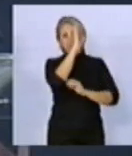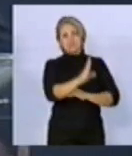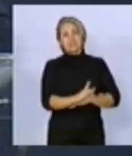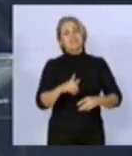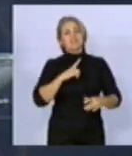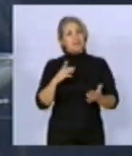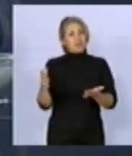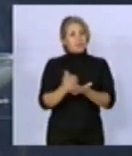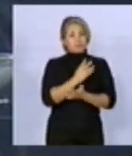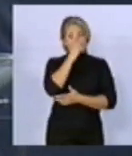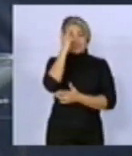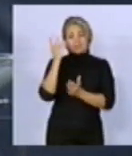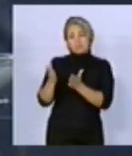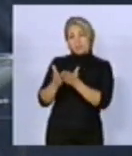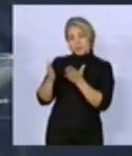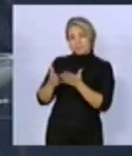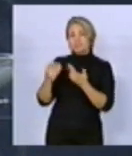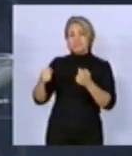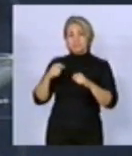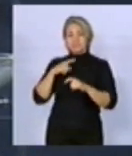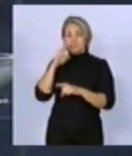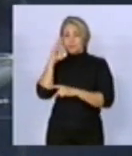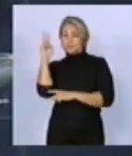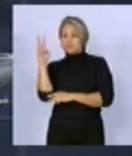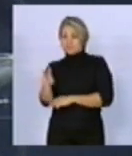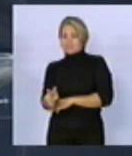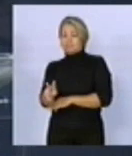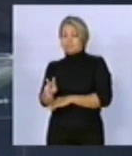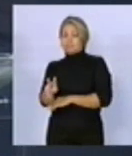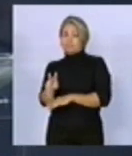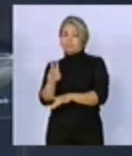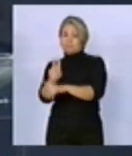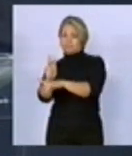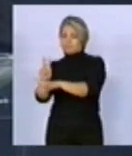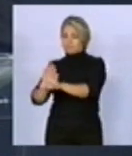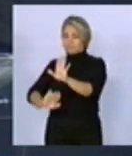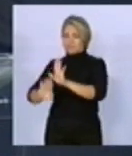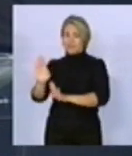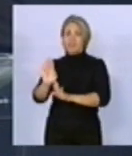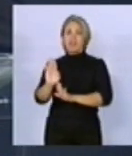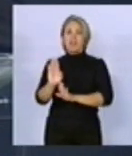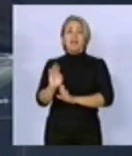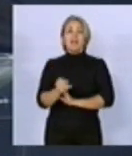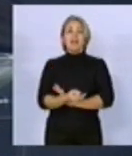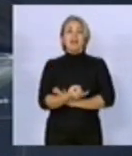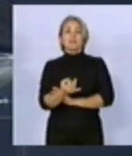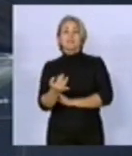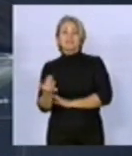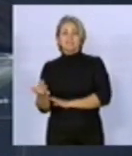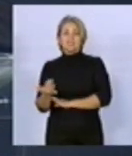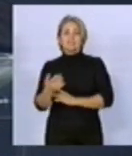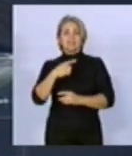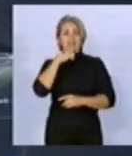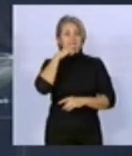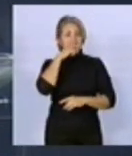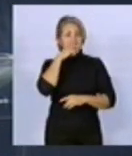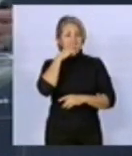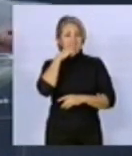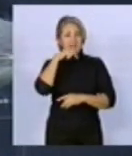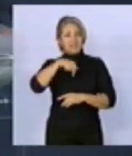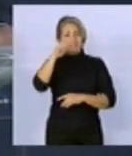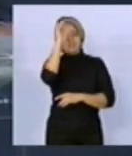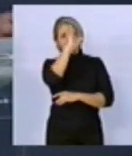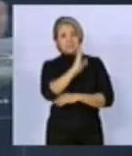que uma visão sobre eles os dados em grande número de cana-de-açúcar no brasil já foi